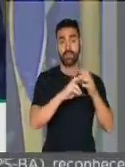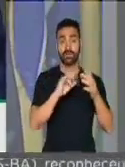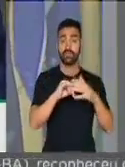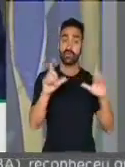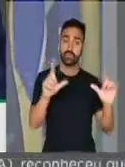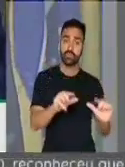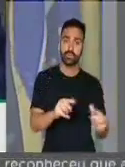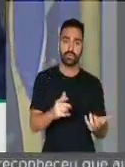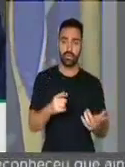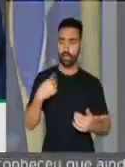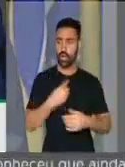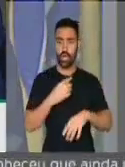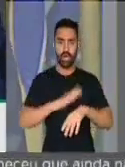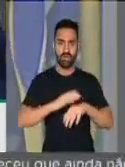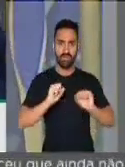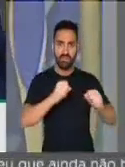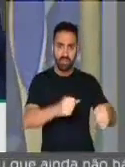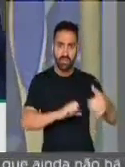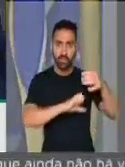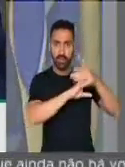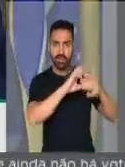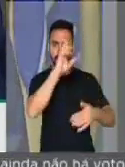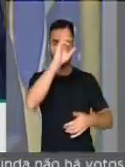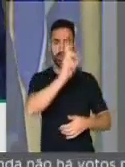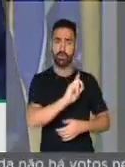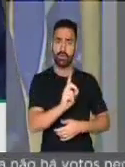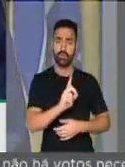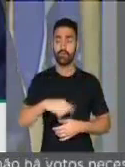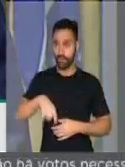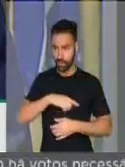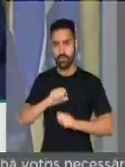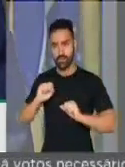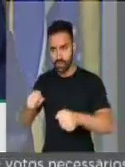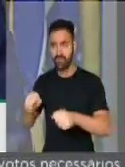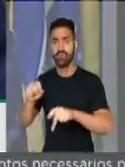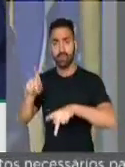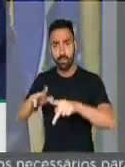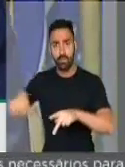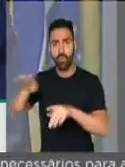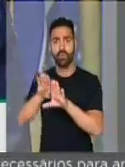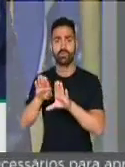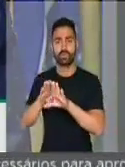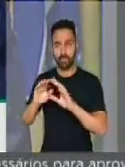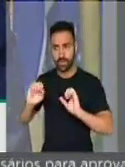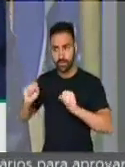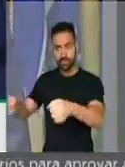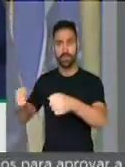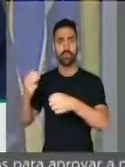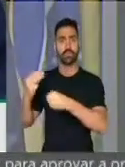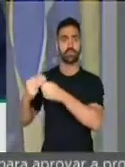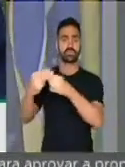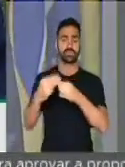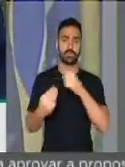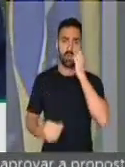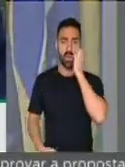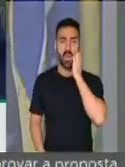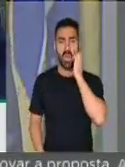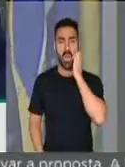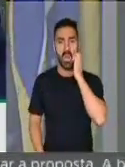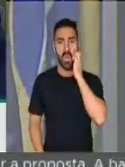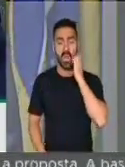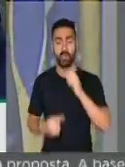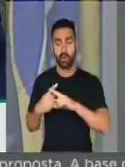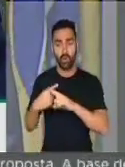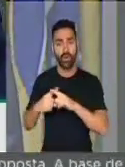o produtor. Nós estamos aqui para defender o consumidor e defender o município. No momento em que